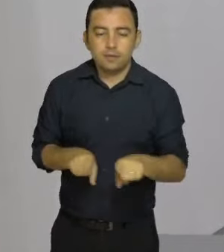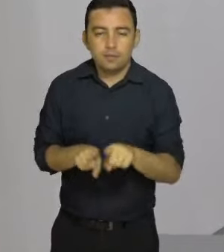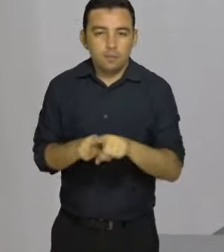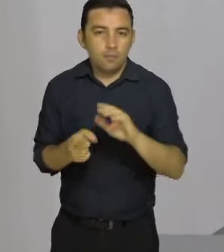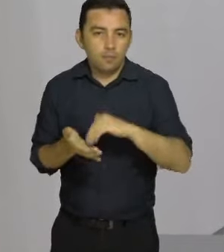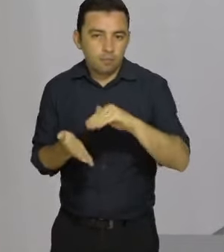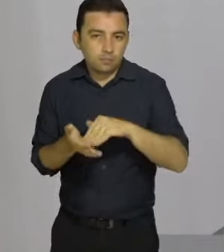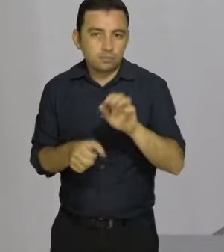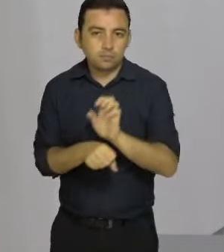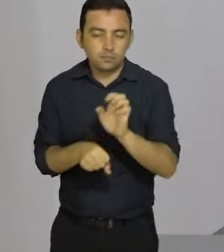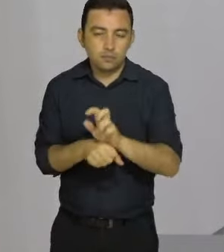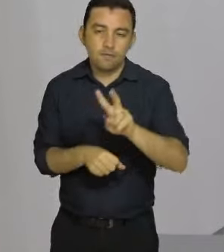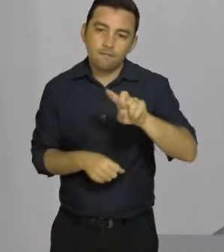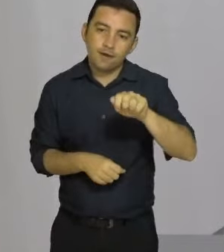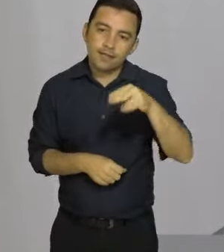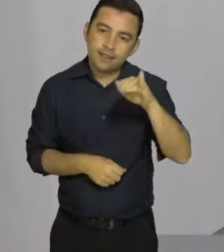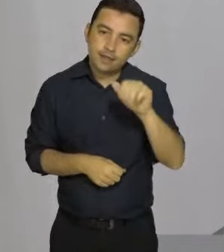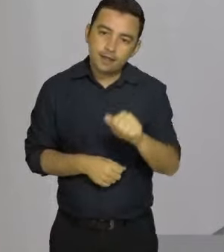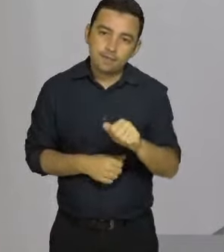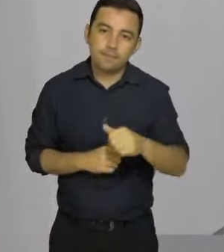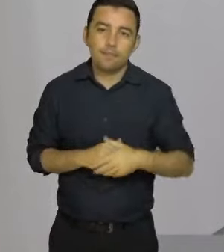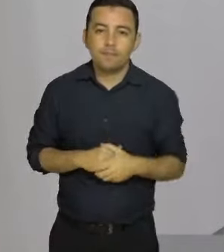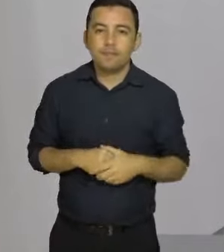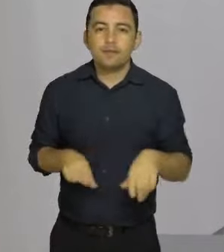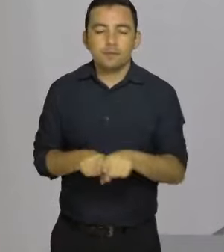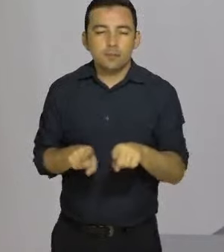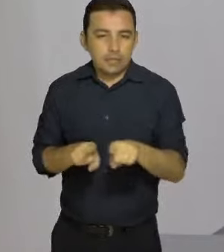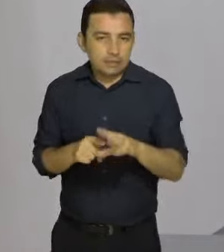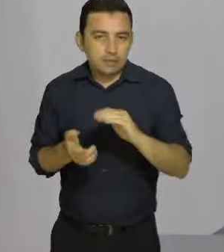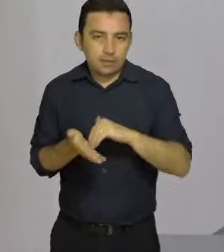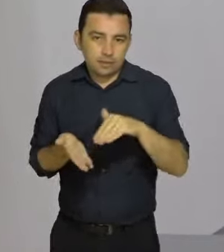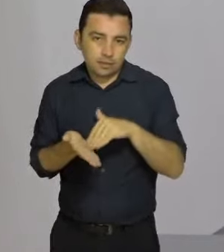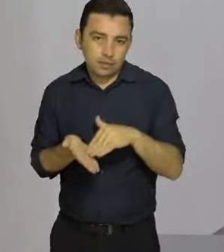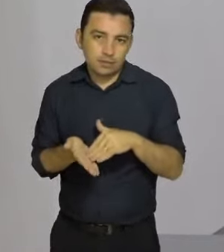de Estado, Vânia Franco, a secretária